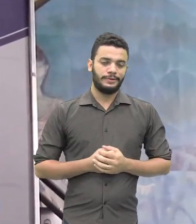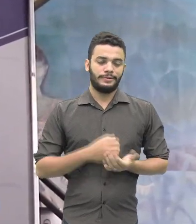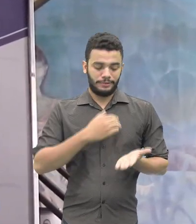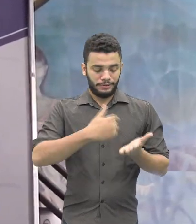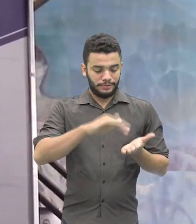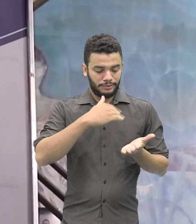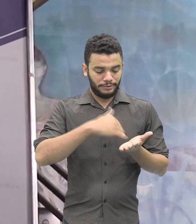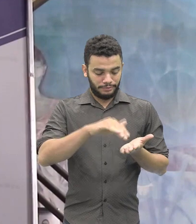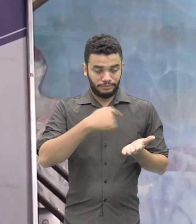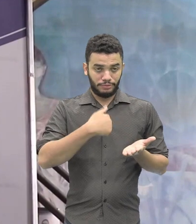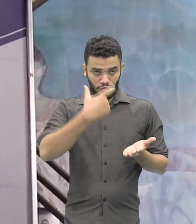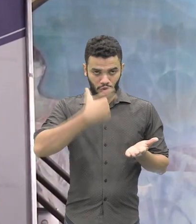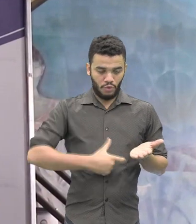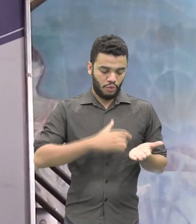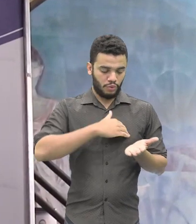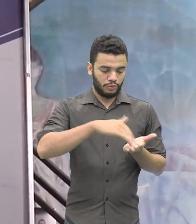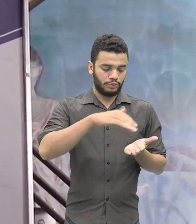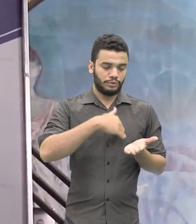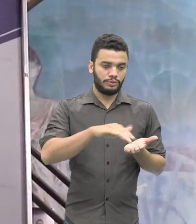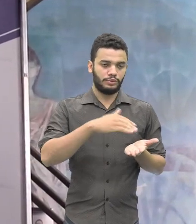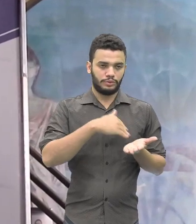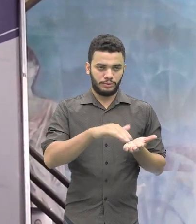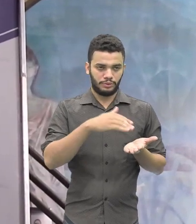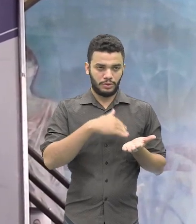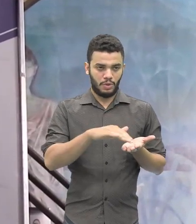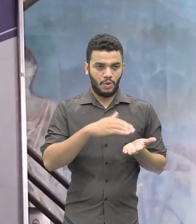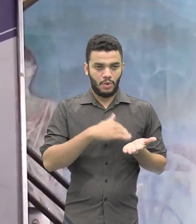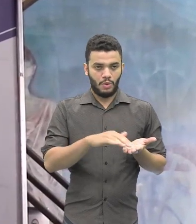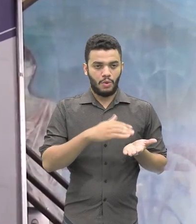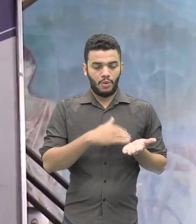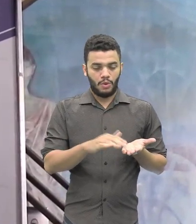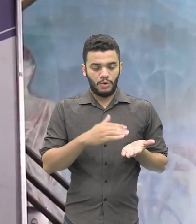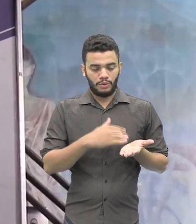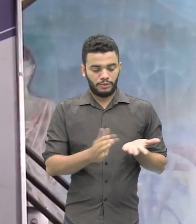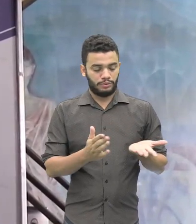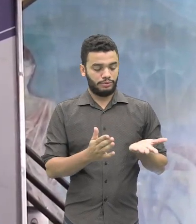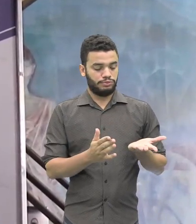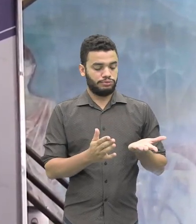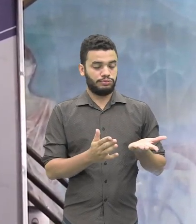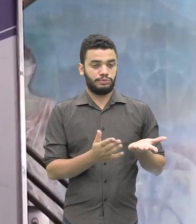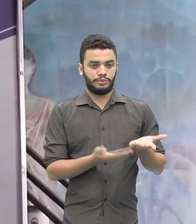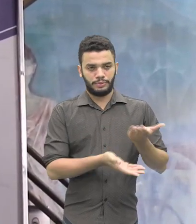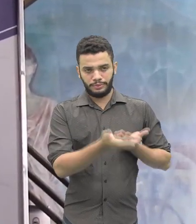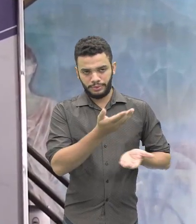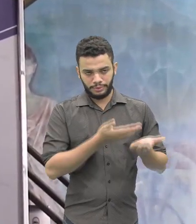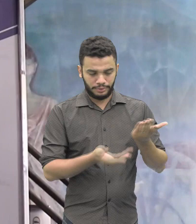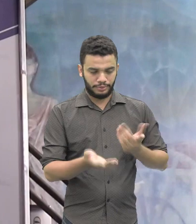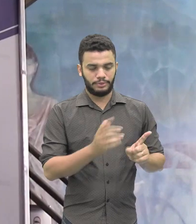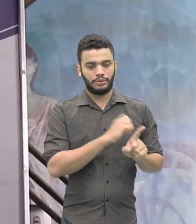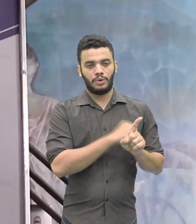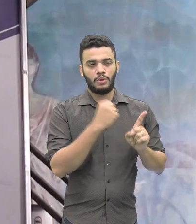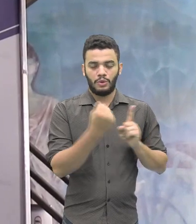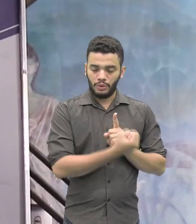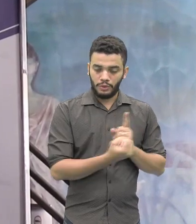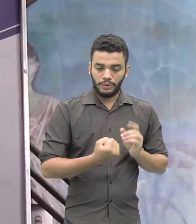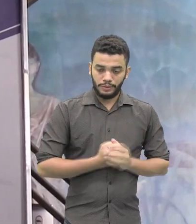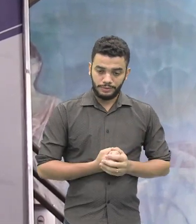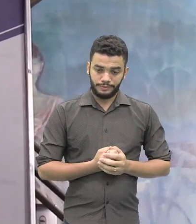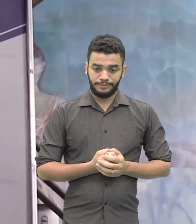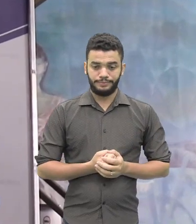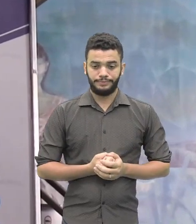municipal de assistência social e também representando o Conselho Municipal da Criança e do Adolescente